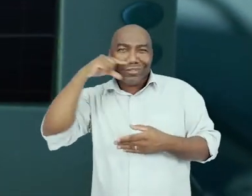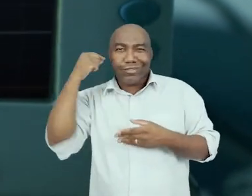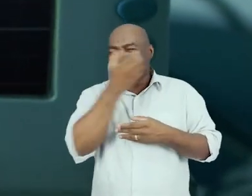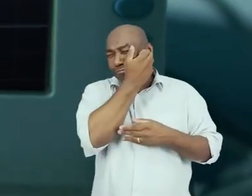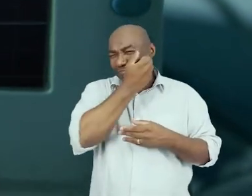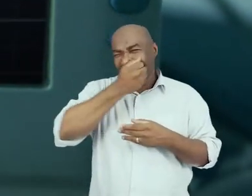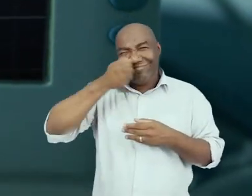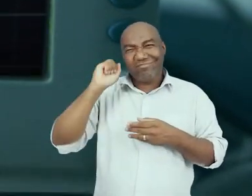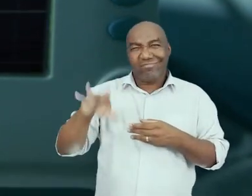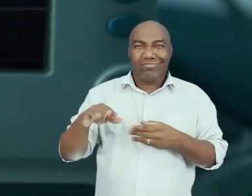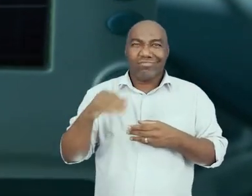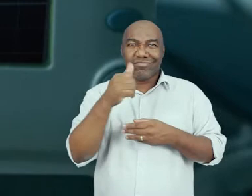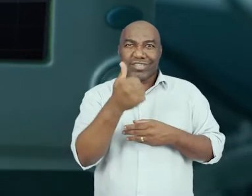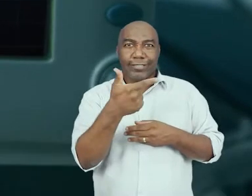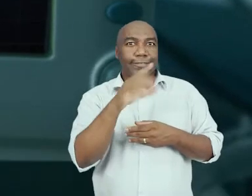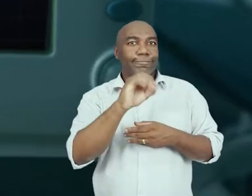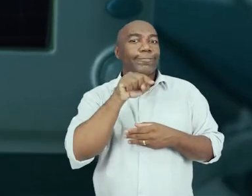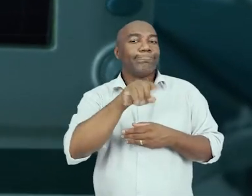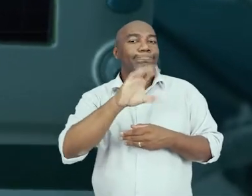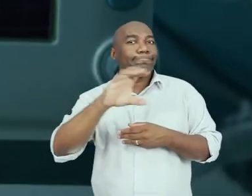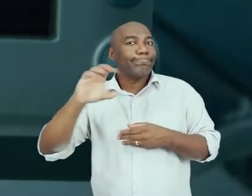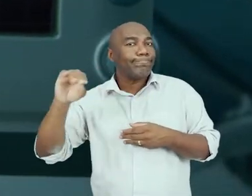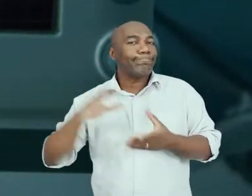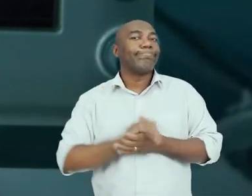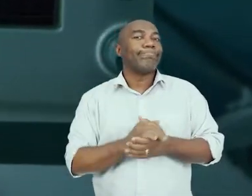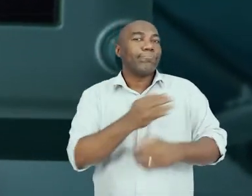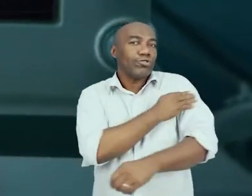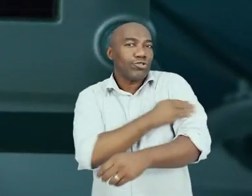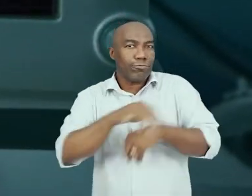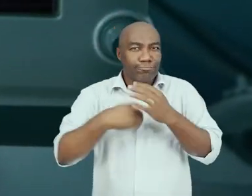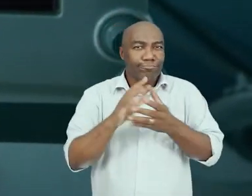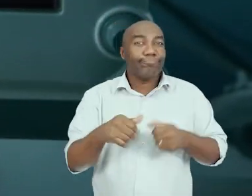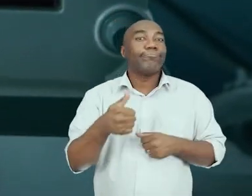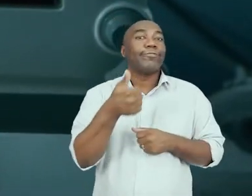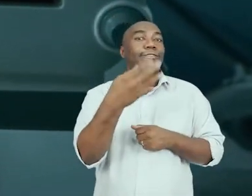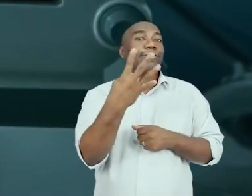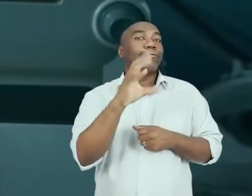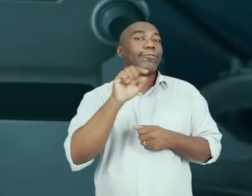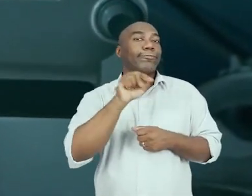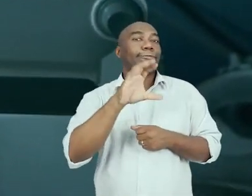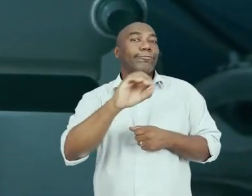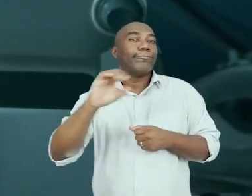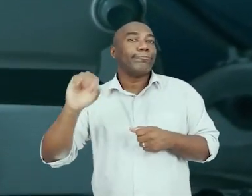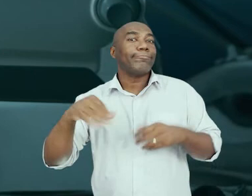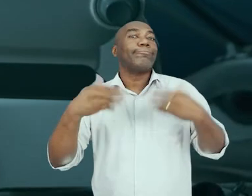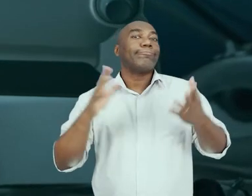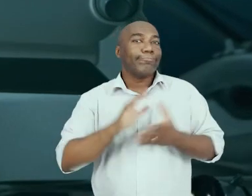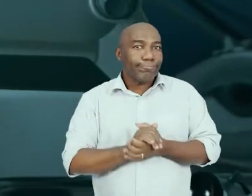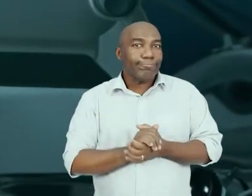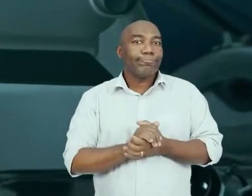hora de aposentar a máscara. 120 mil. Álcool gel? Frescura. 140 mil. Festa de fim de ano